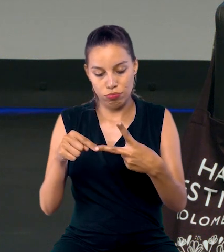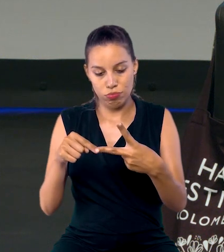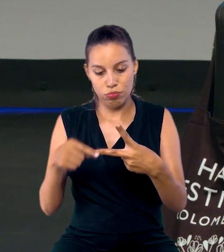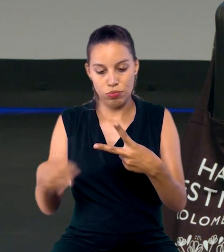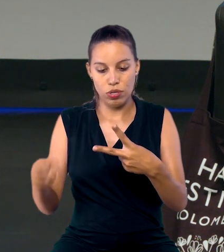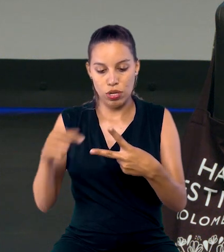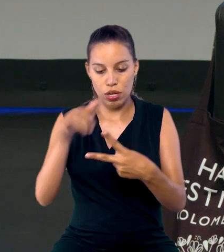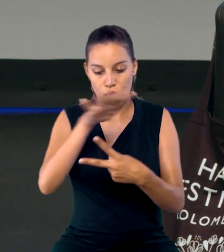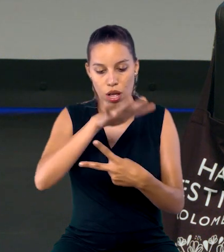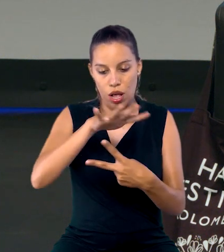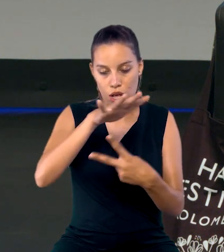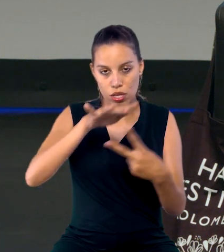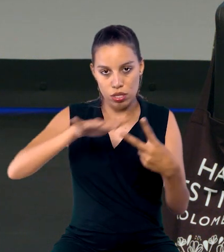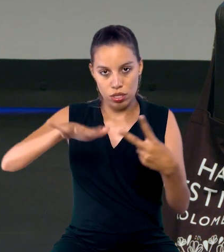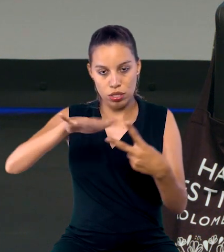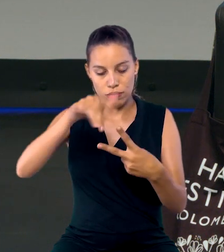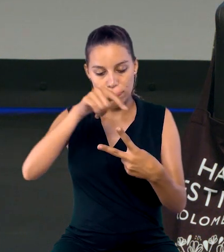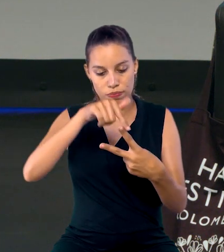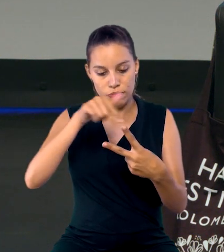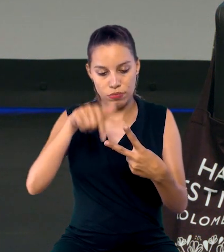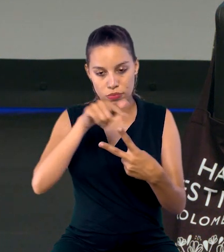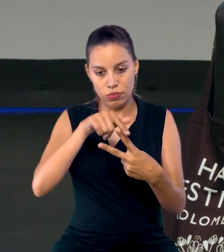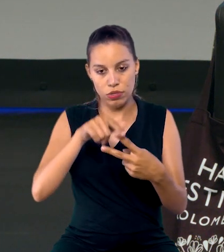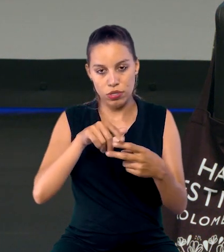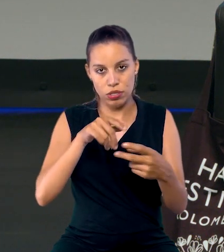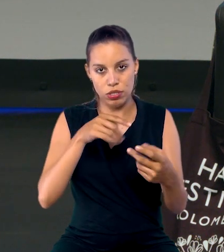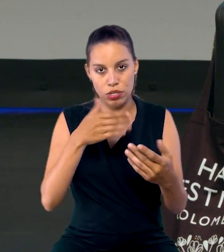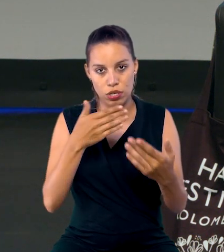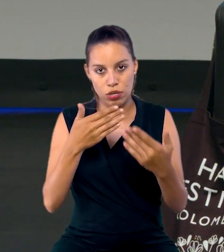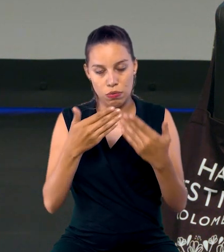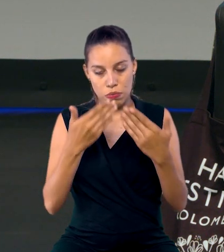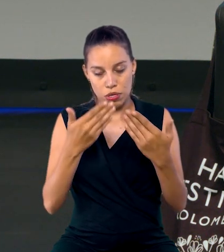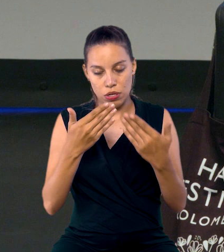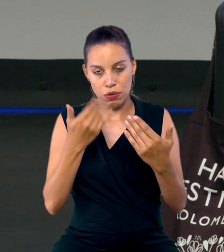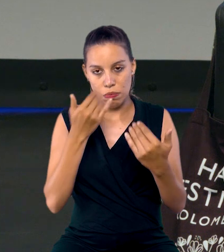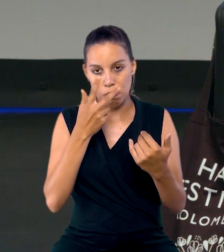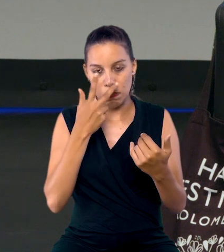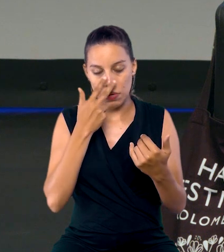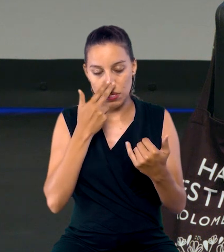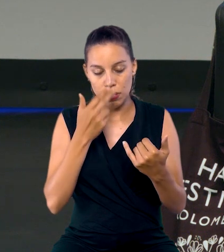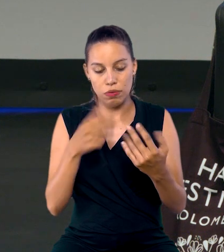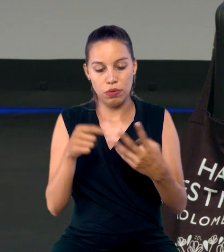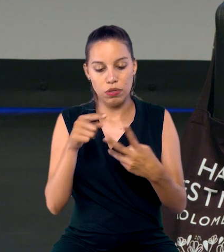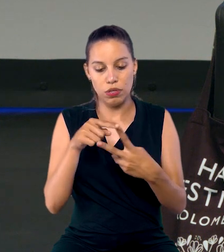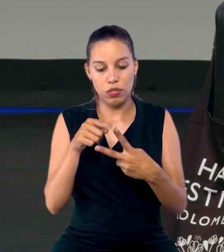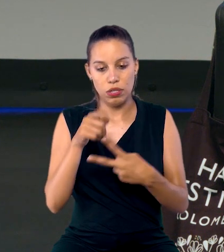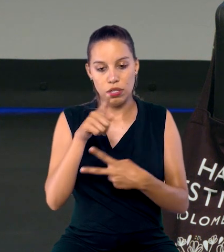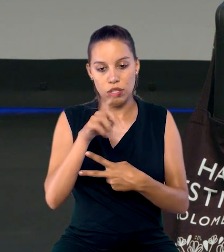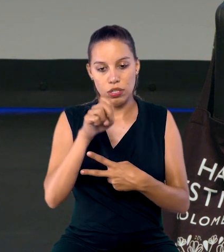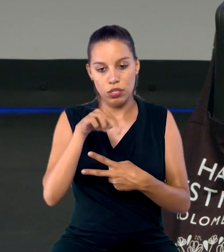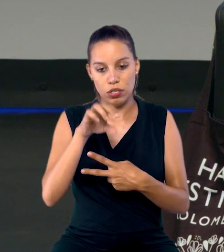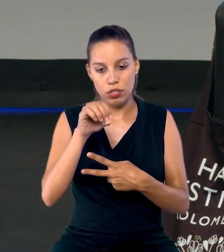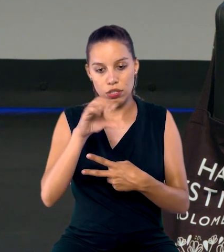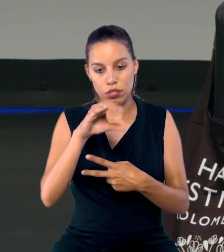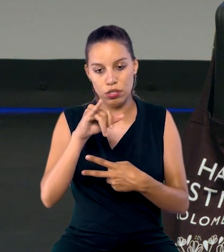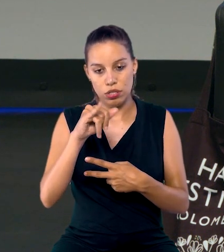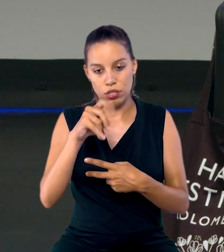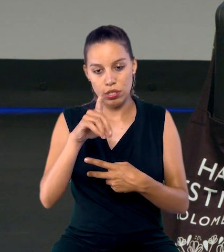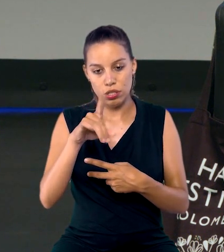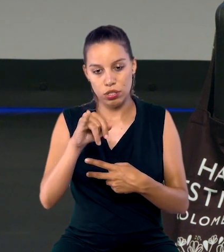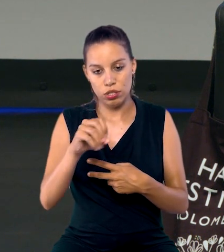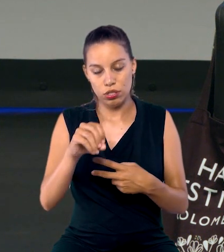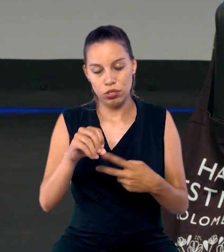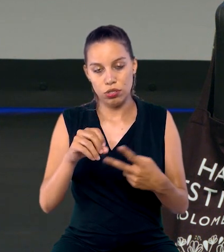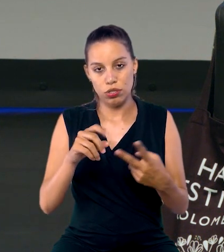categorias que na área são bem comuns, que é etnocídio e genocídio, né? E para quem não